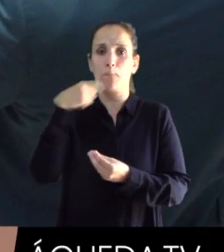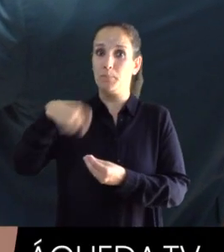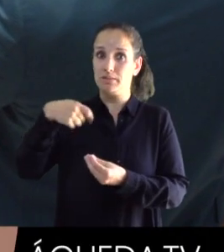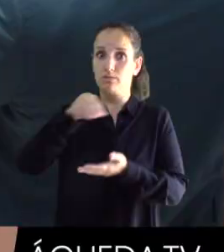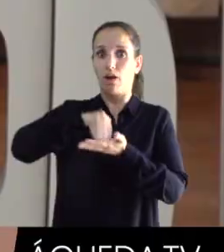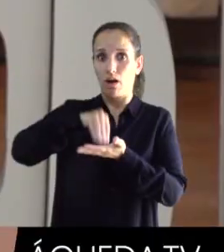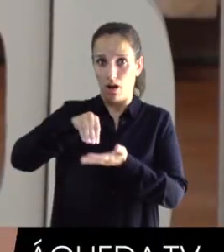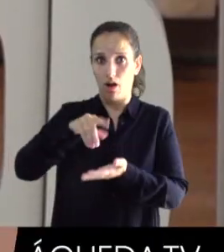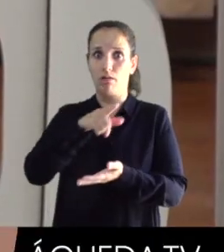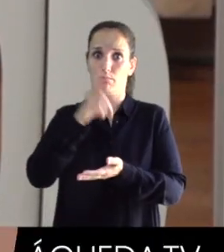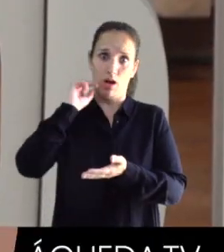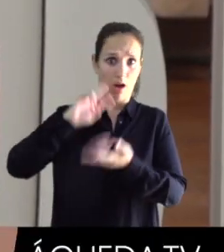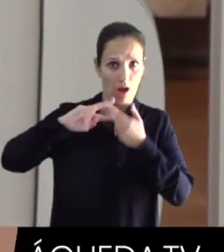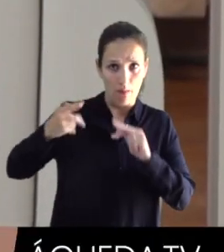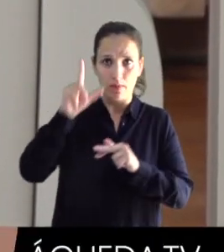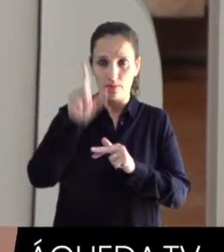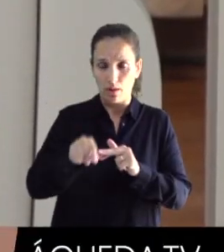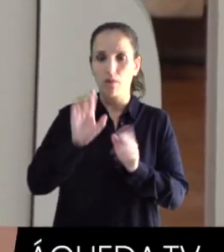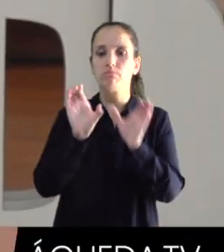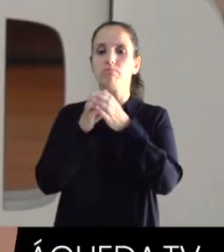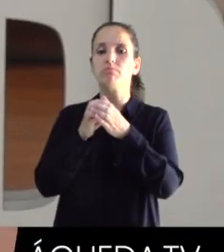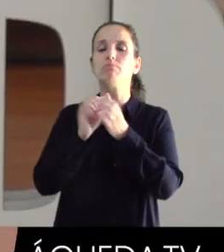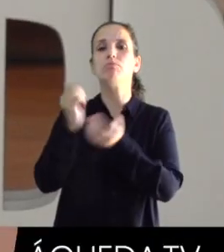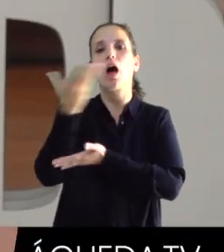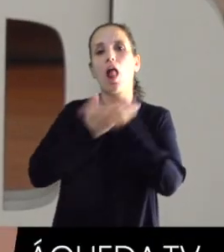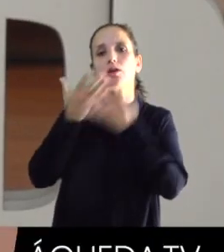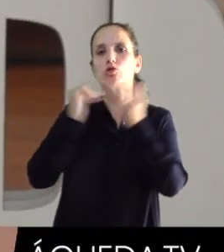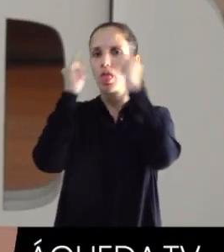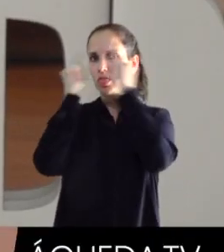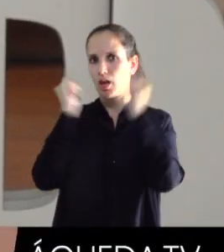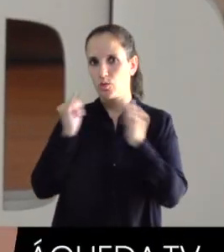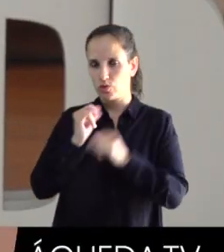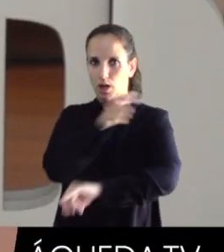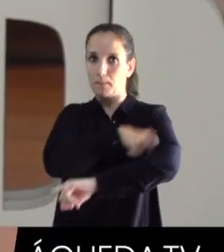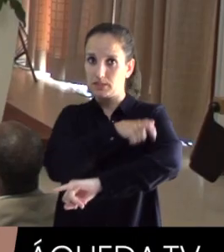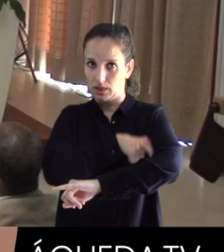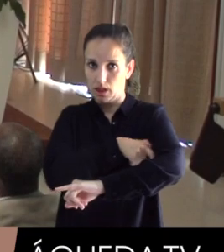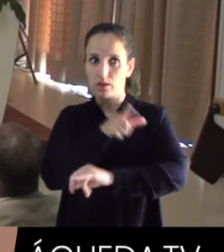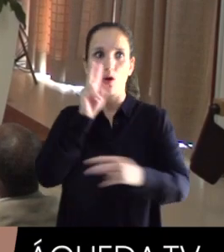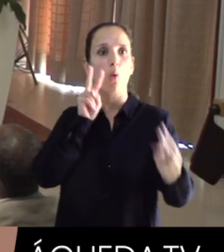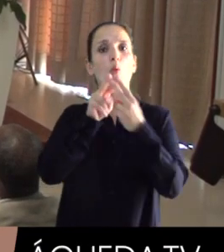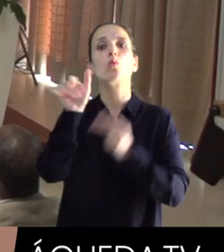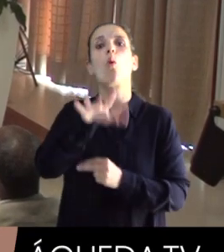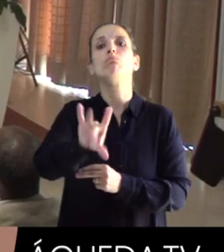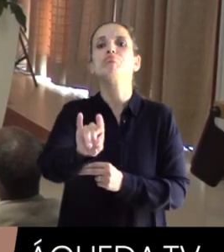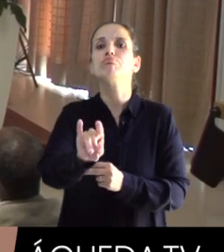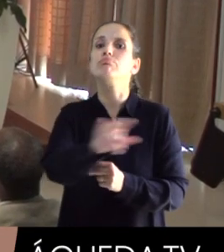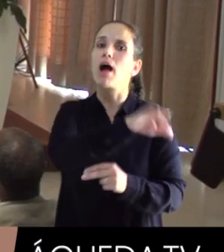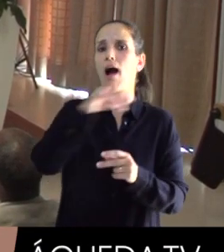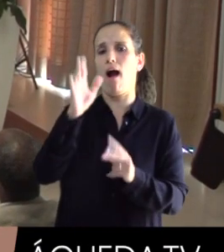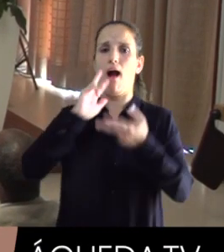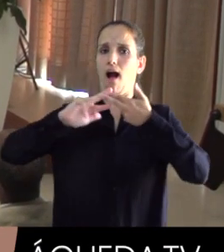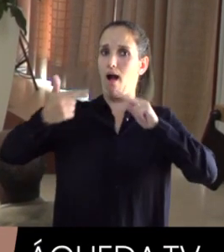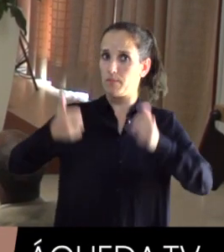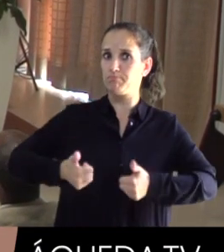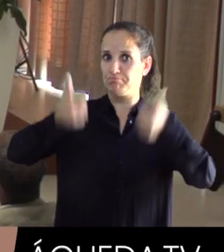pelo Secretário-Geral e pelo Representante da Cooperação e Relações Internacionais, num encontro que decorreu no Salão Nobre dos Passos do